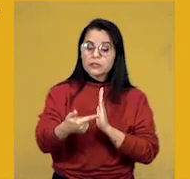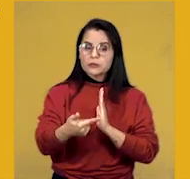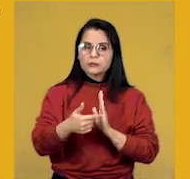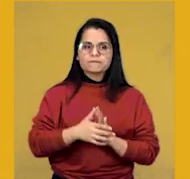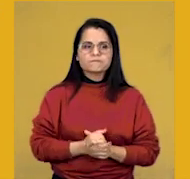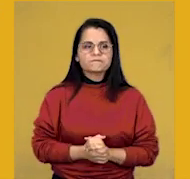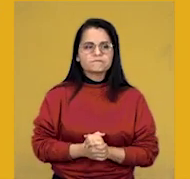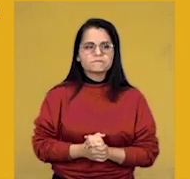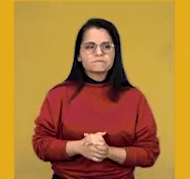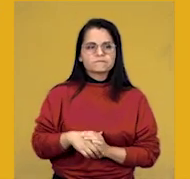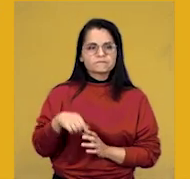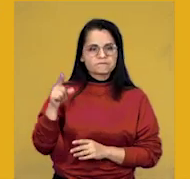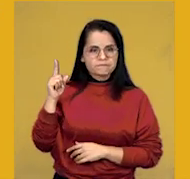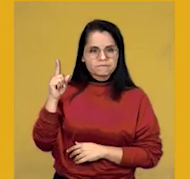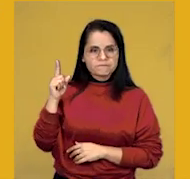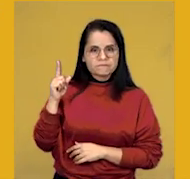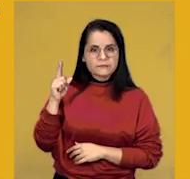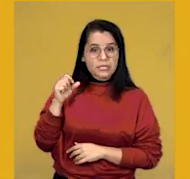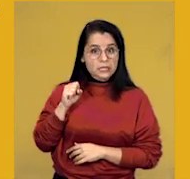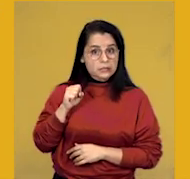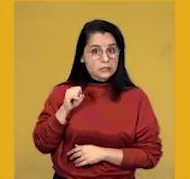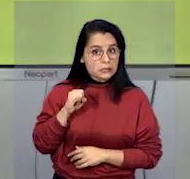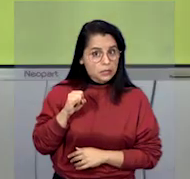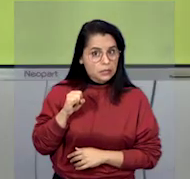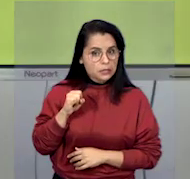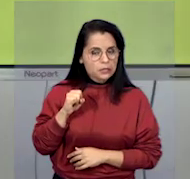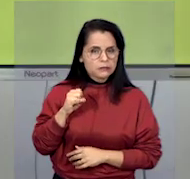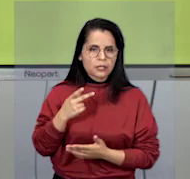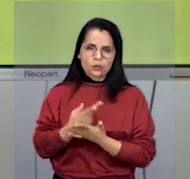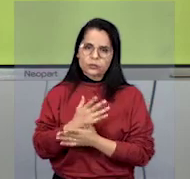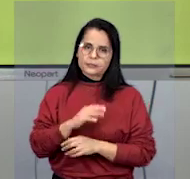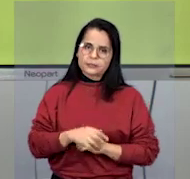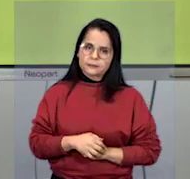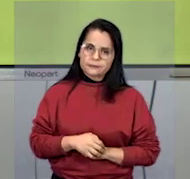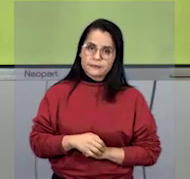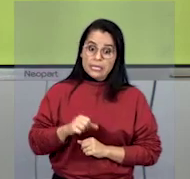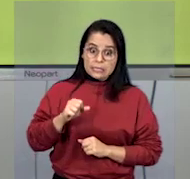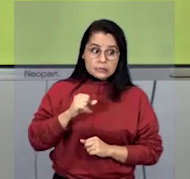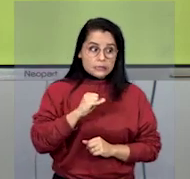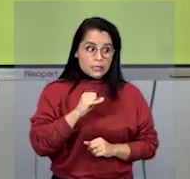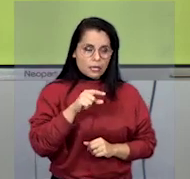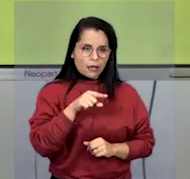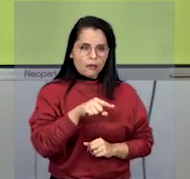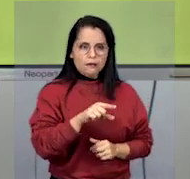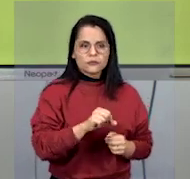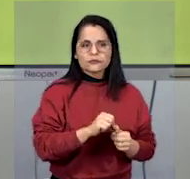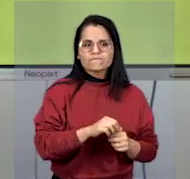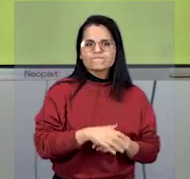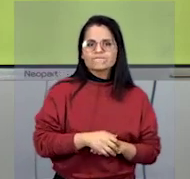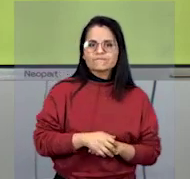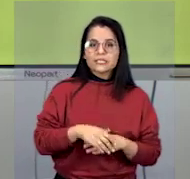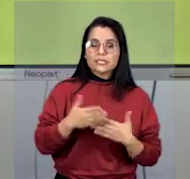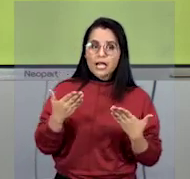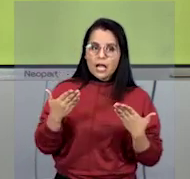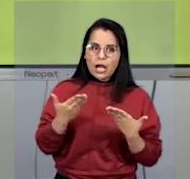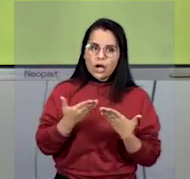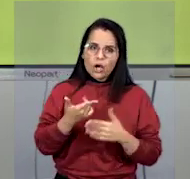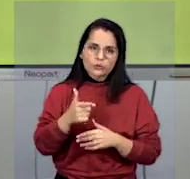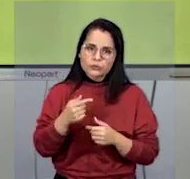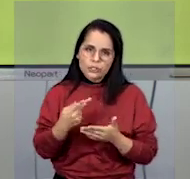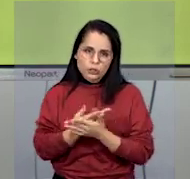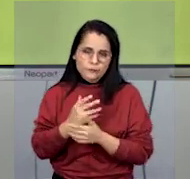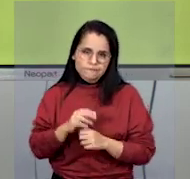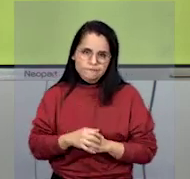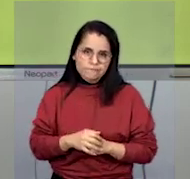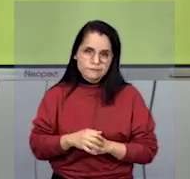depois. Se, caso, se acontecesse isso, se aquilo fosse feito, isso agora não teria